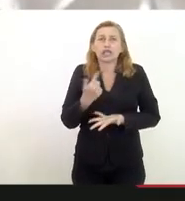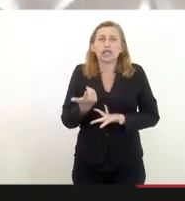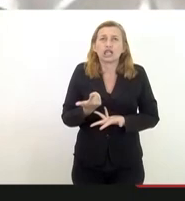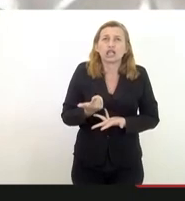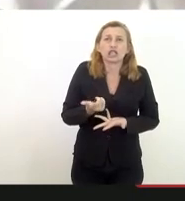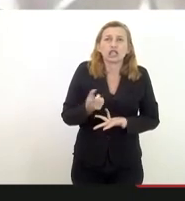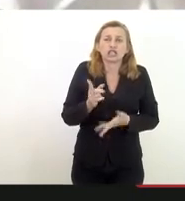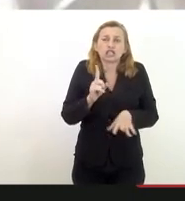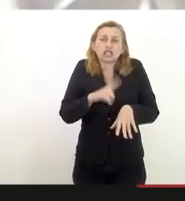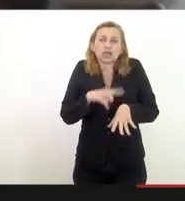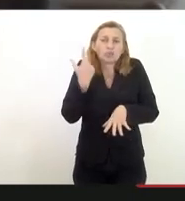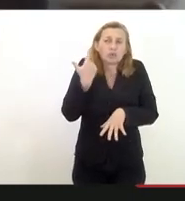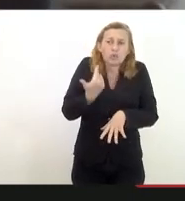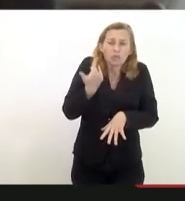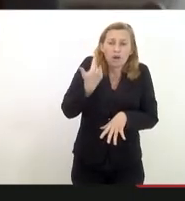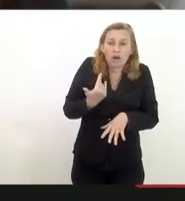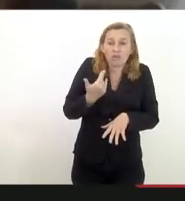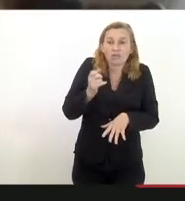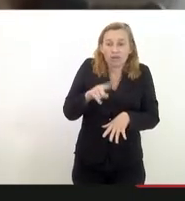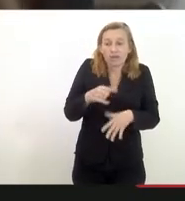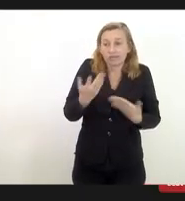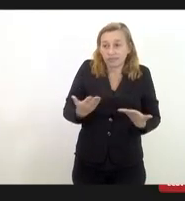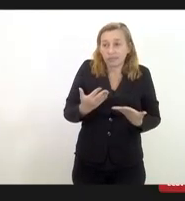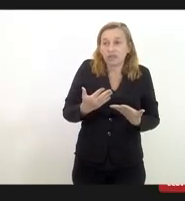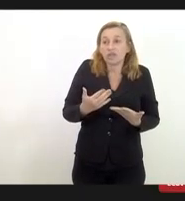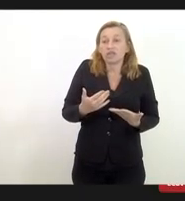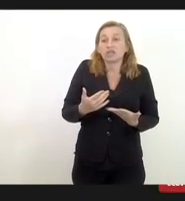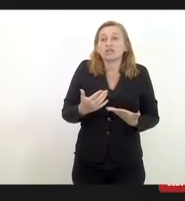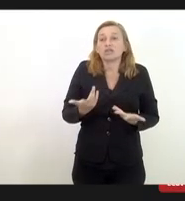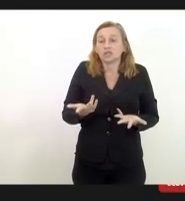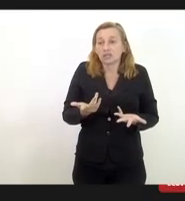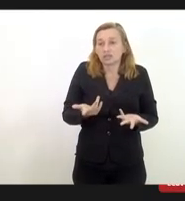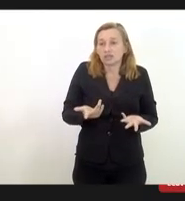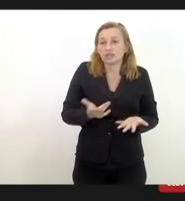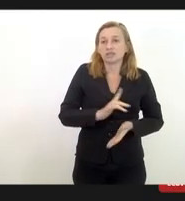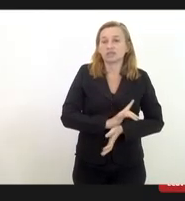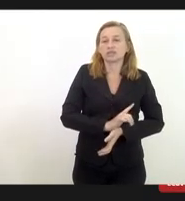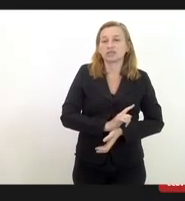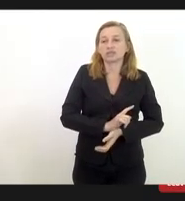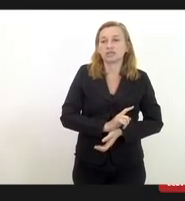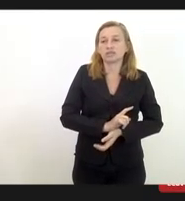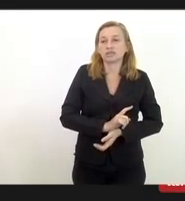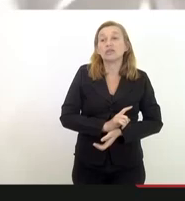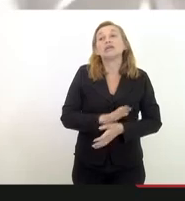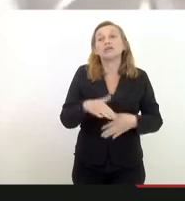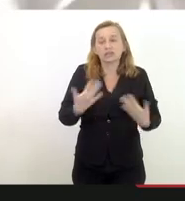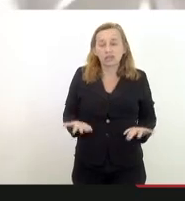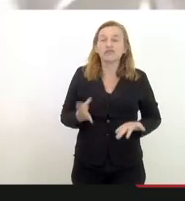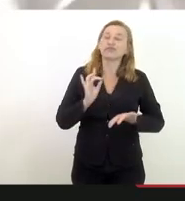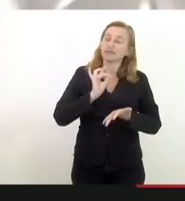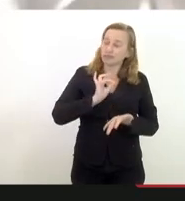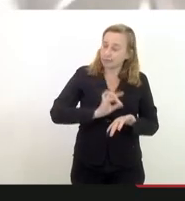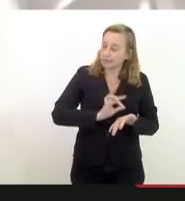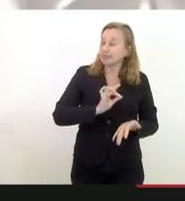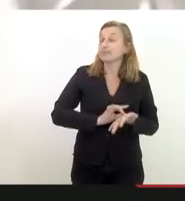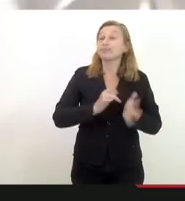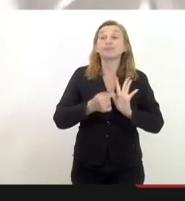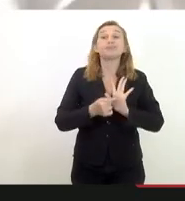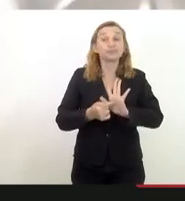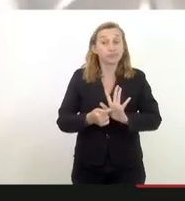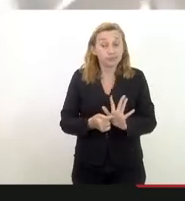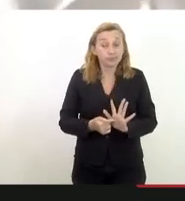de tempos normais, de uma excepcionalidade. Então, realmente, isso mostra,